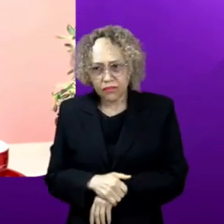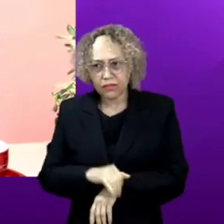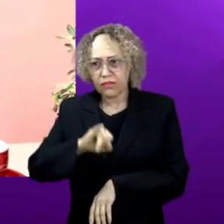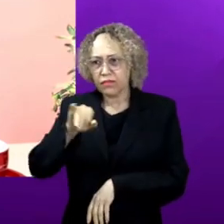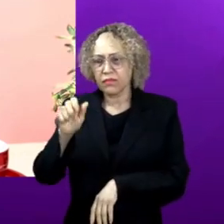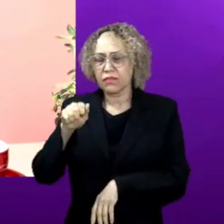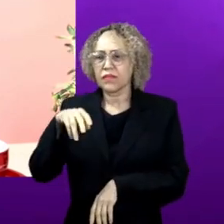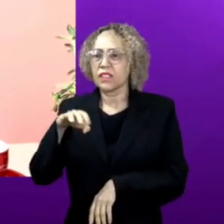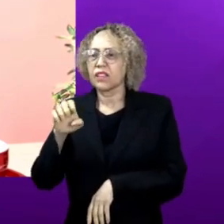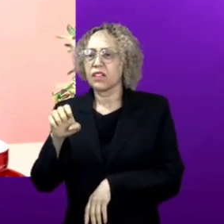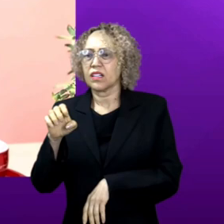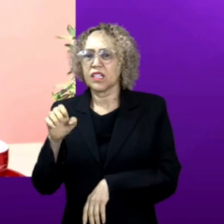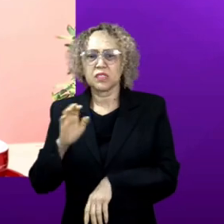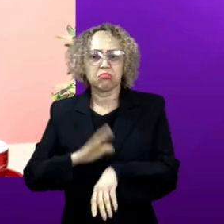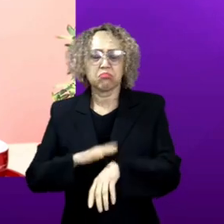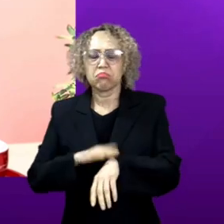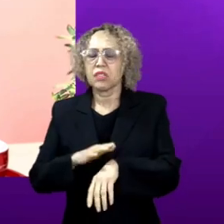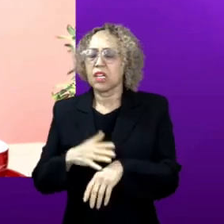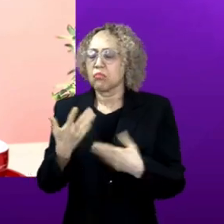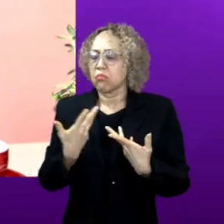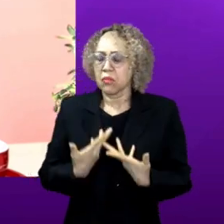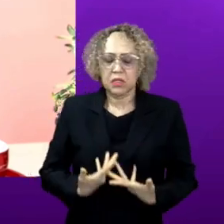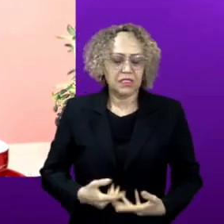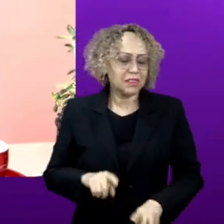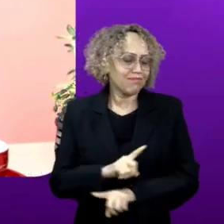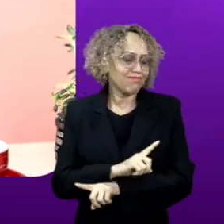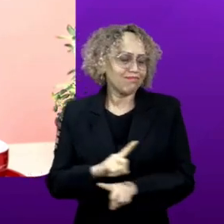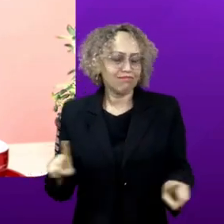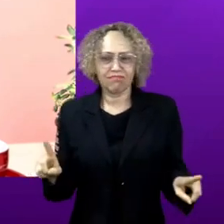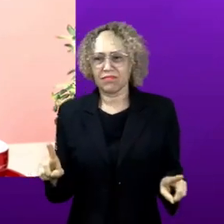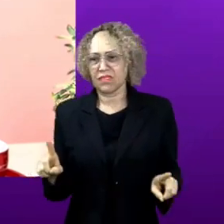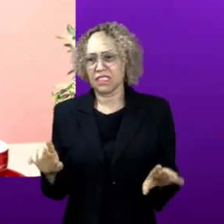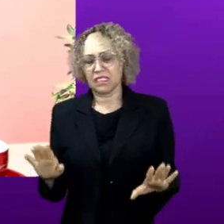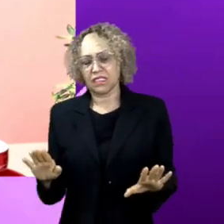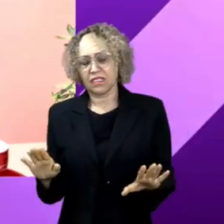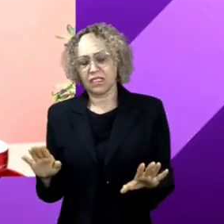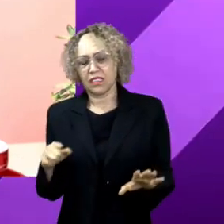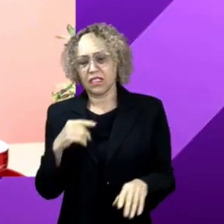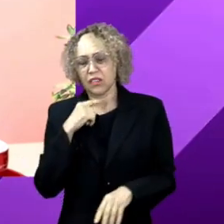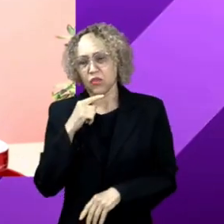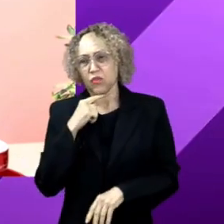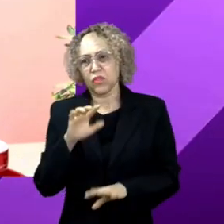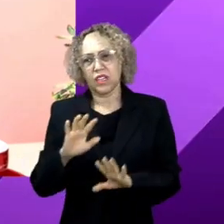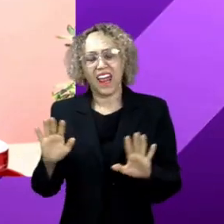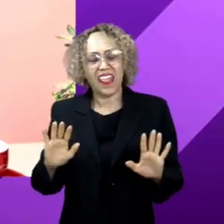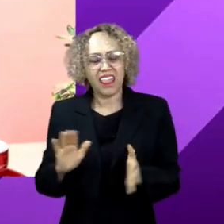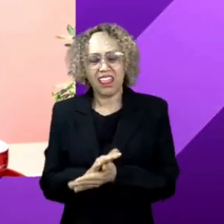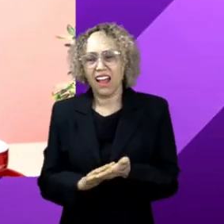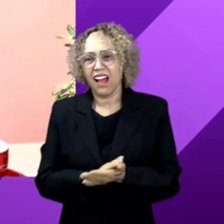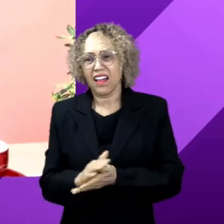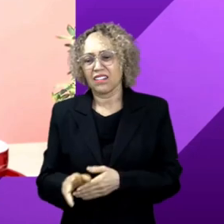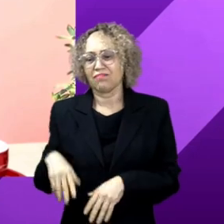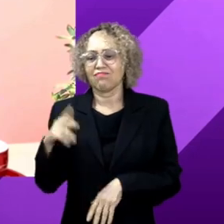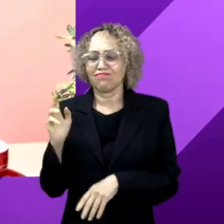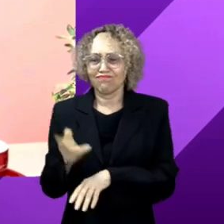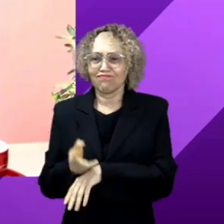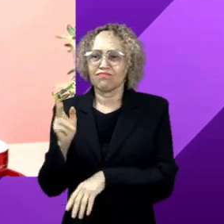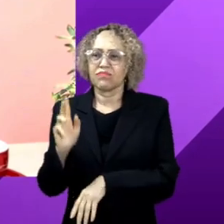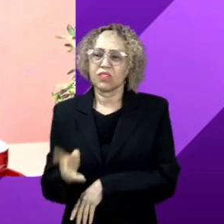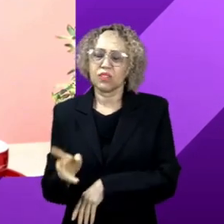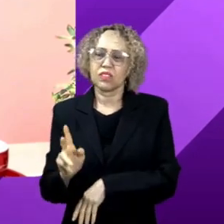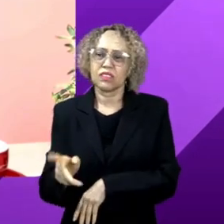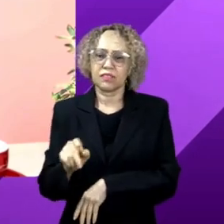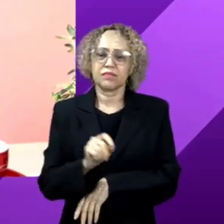Jane nunca teve tempo de pensar, nem se permitiu duvidar. Benjamin continua sendo um amante